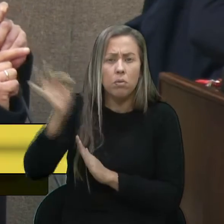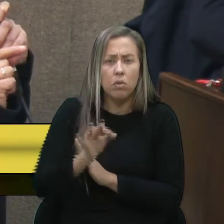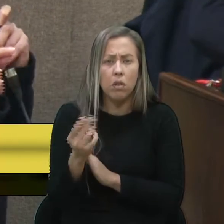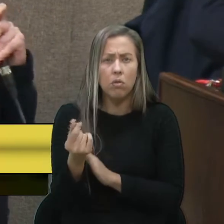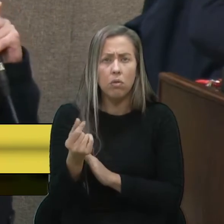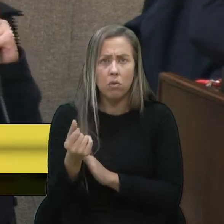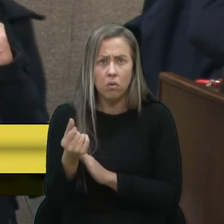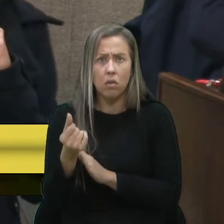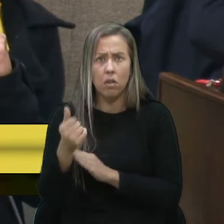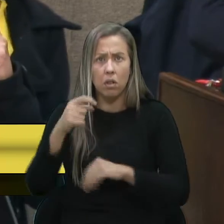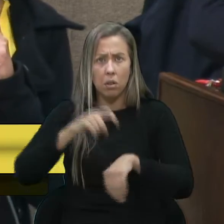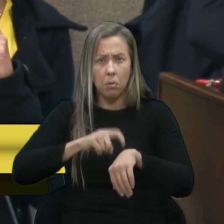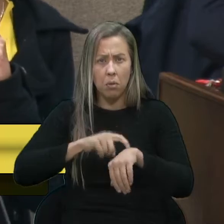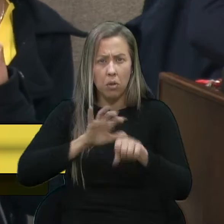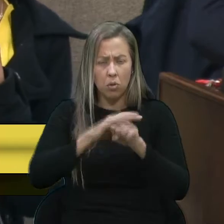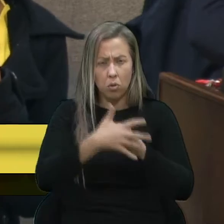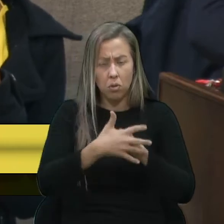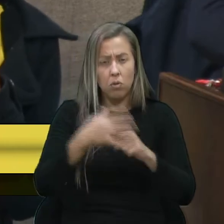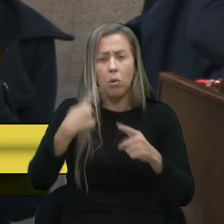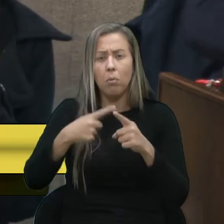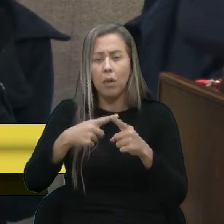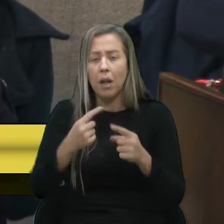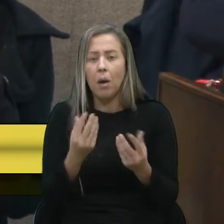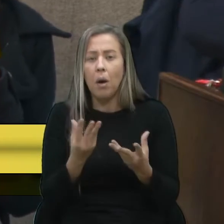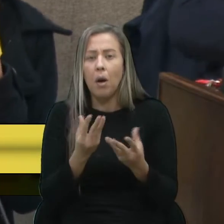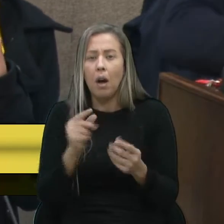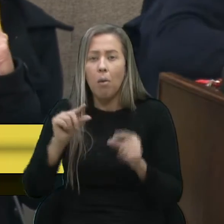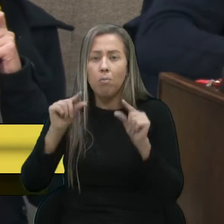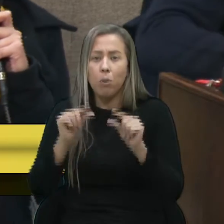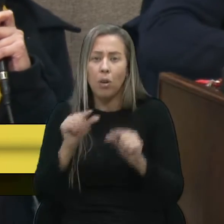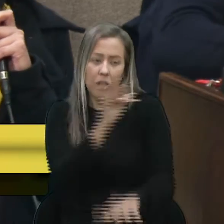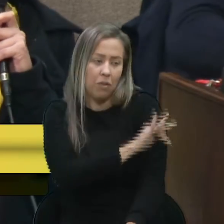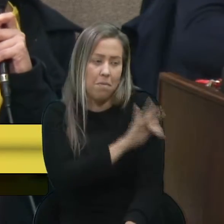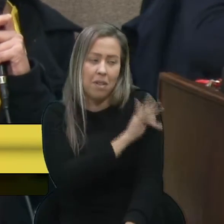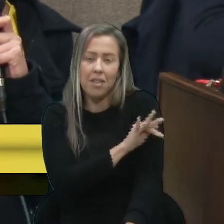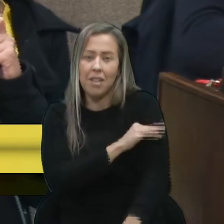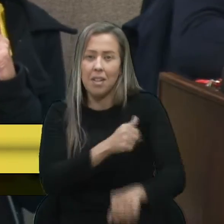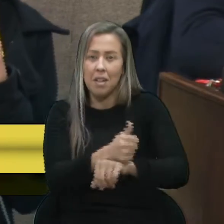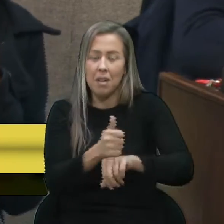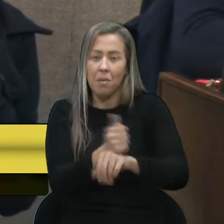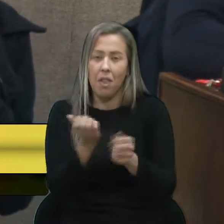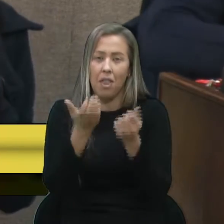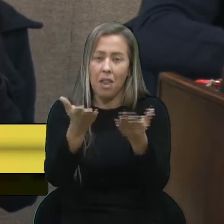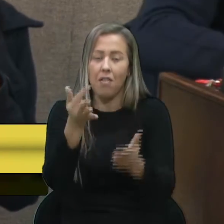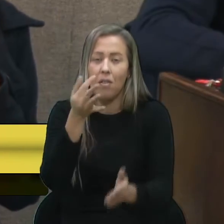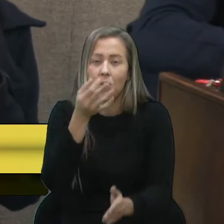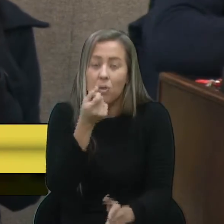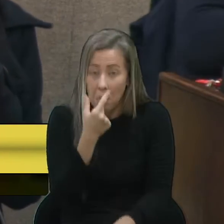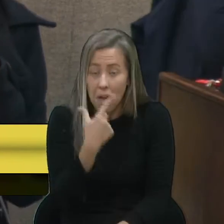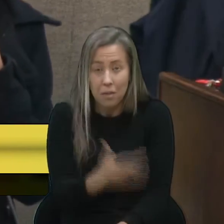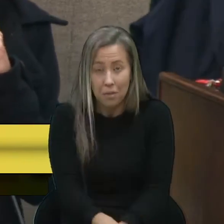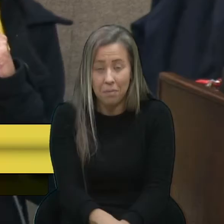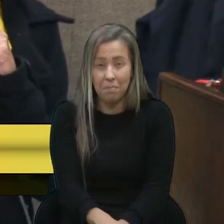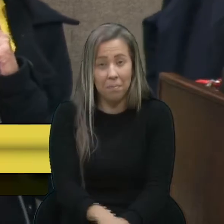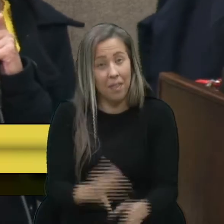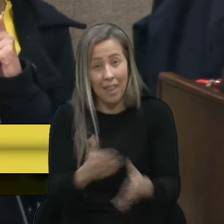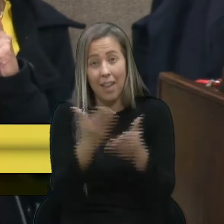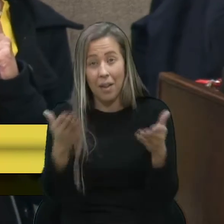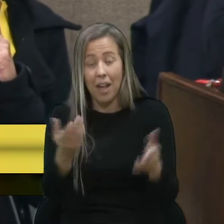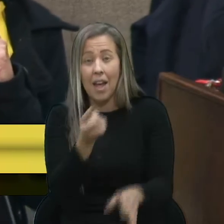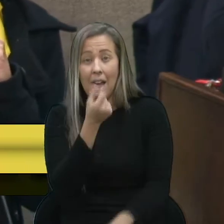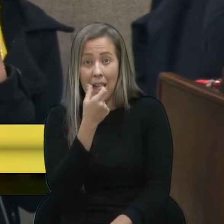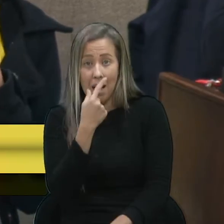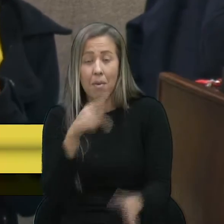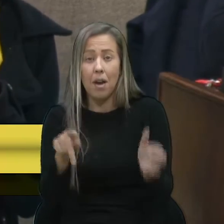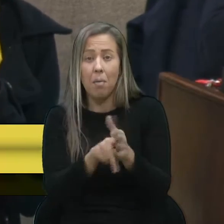valor nesse período de pandemia, porque são poucas as farmacêuticas que disponibilizavam aqueles medicamentos. E, inclusive, medicamentos